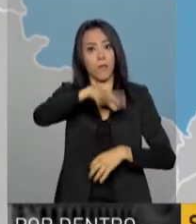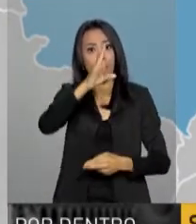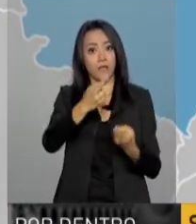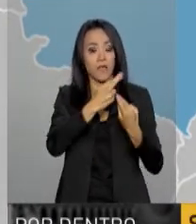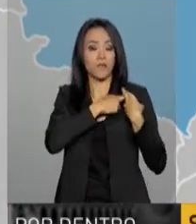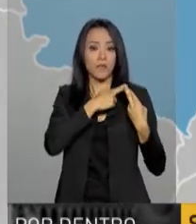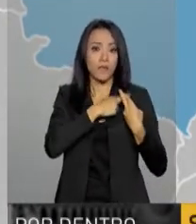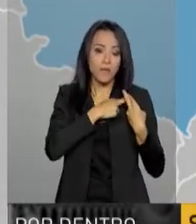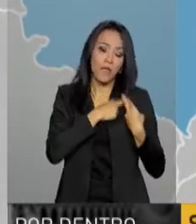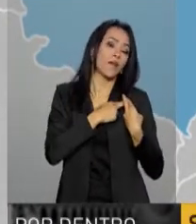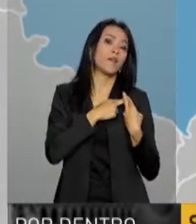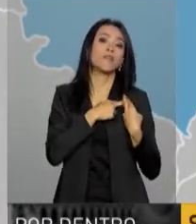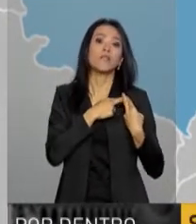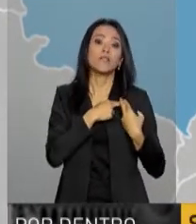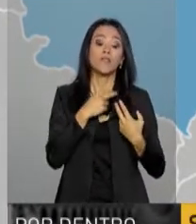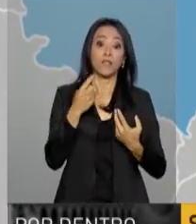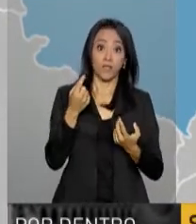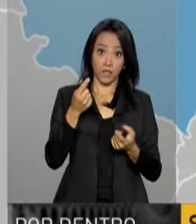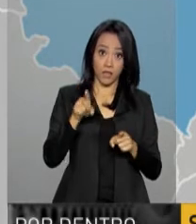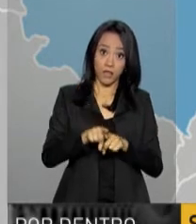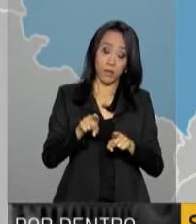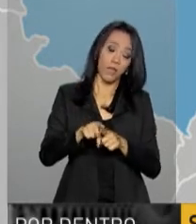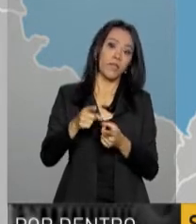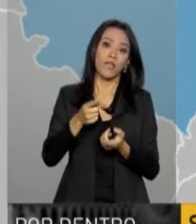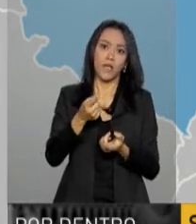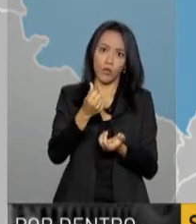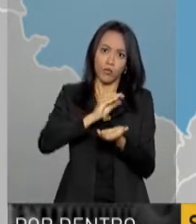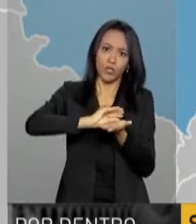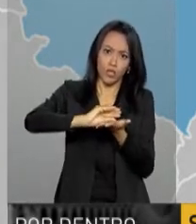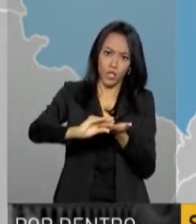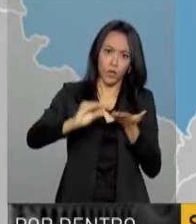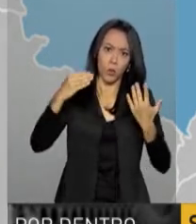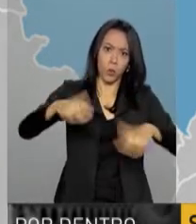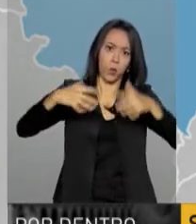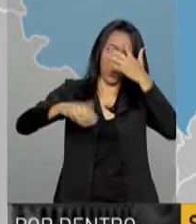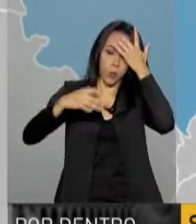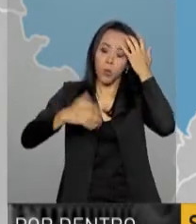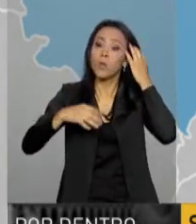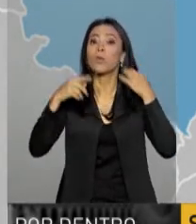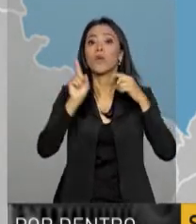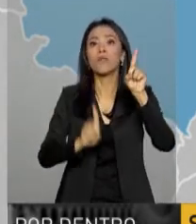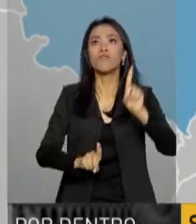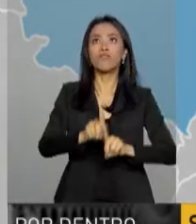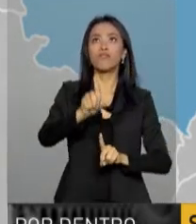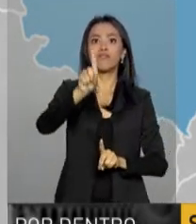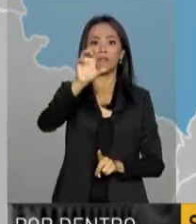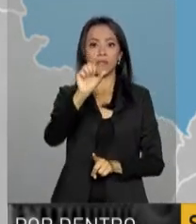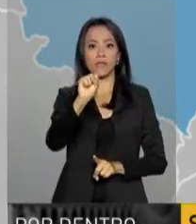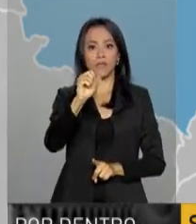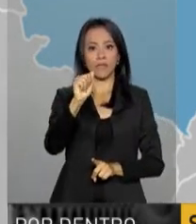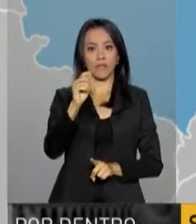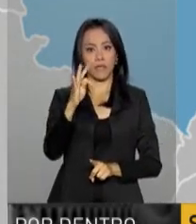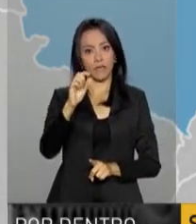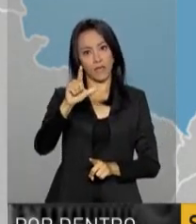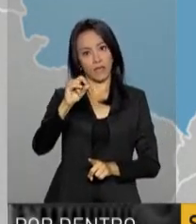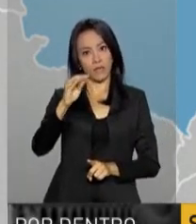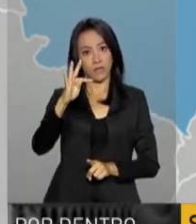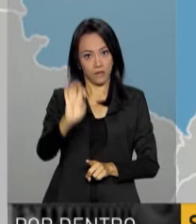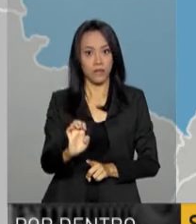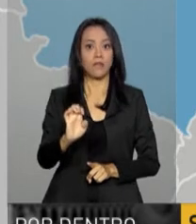os maiores investimentos no investimento muito alto satélite e na logística ficou a cargo do governo